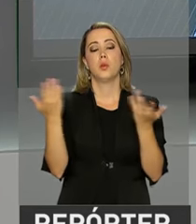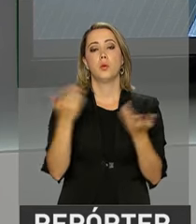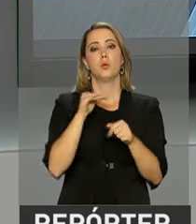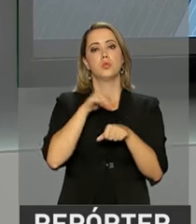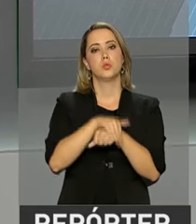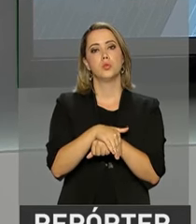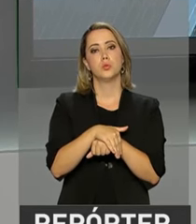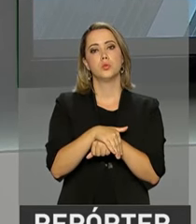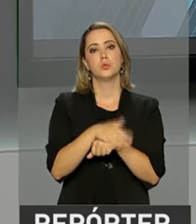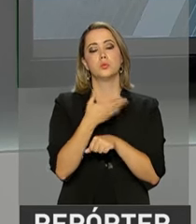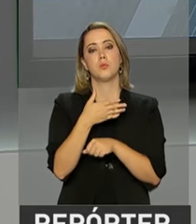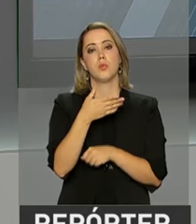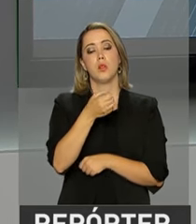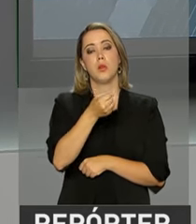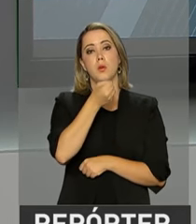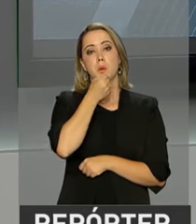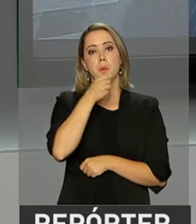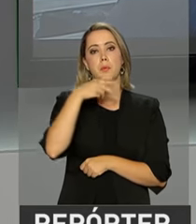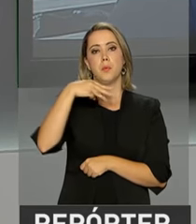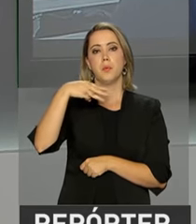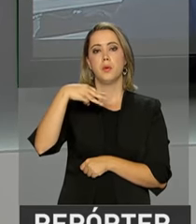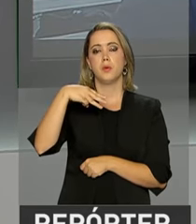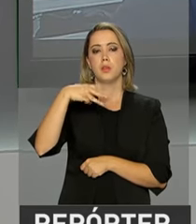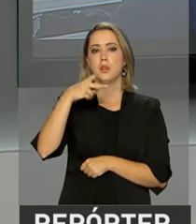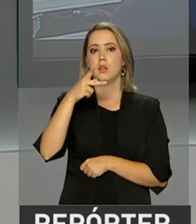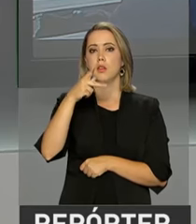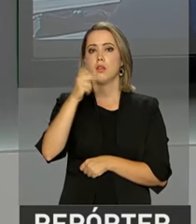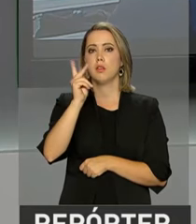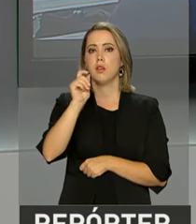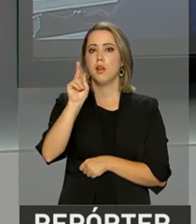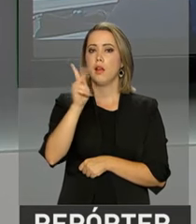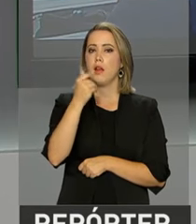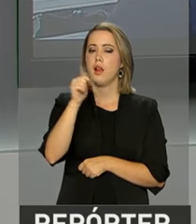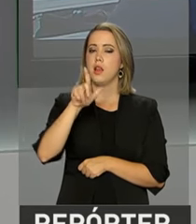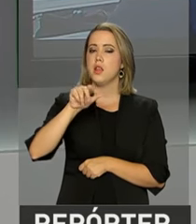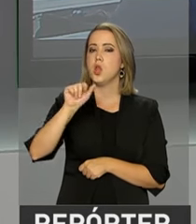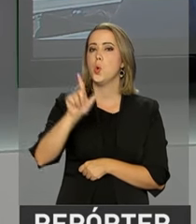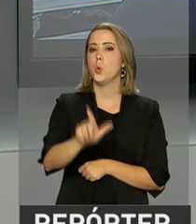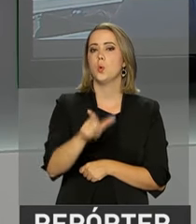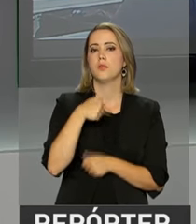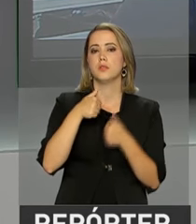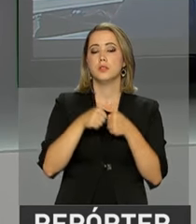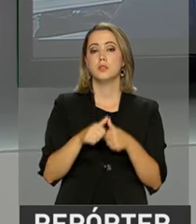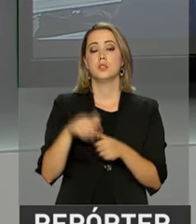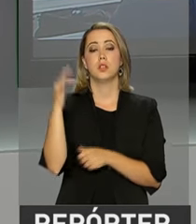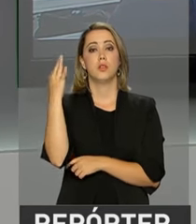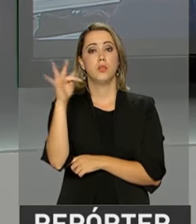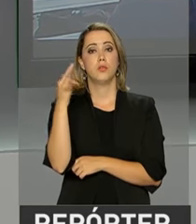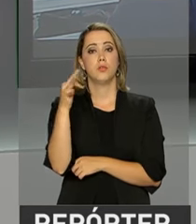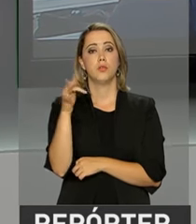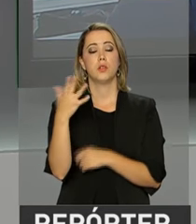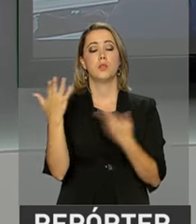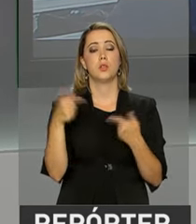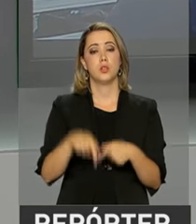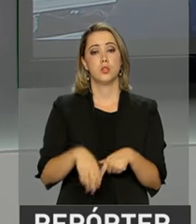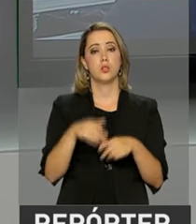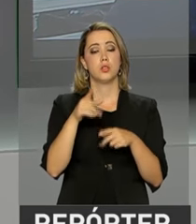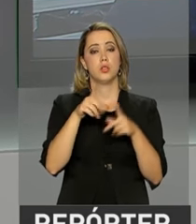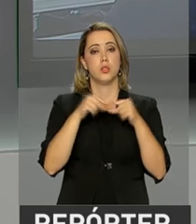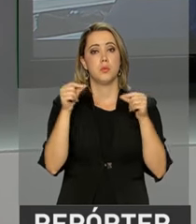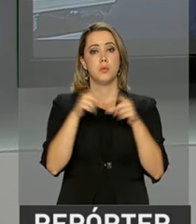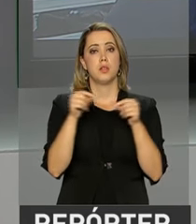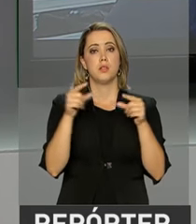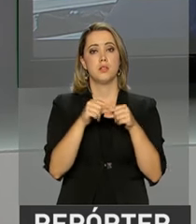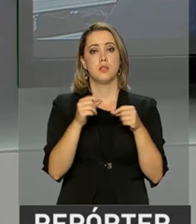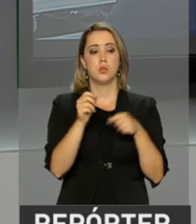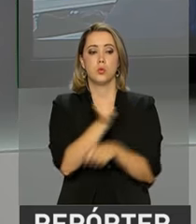hoje. O repórter Warb Khalil está em uma faculdade aqui em Brasília, onde os alunos do curso de Ciências Contábeis